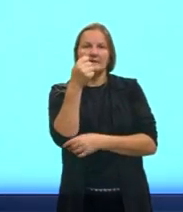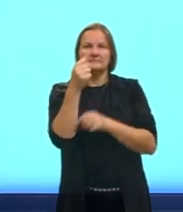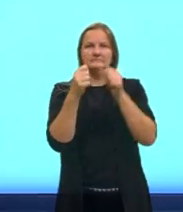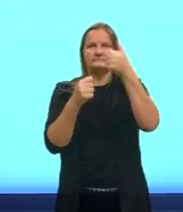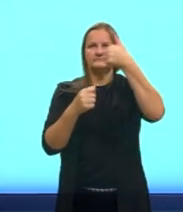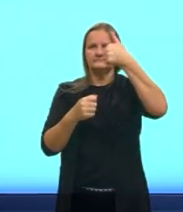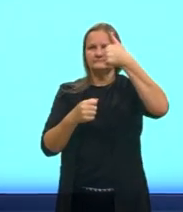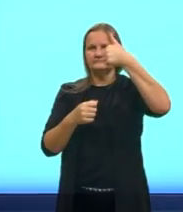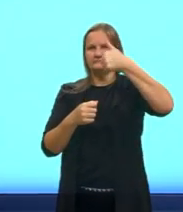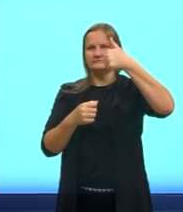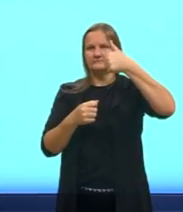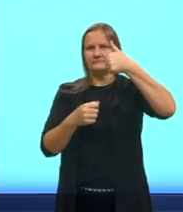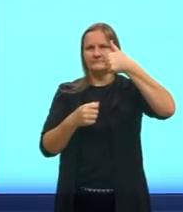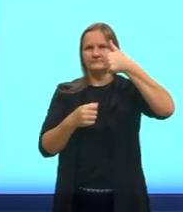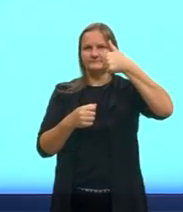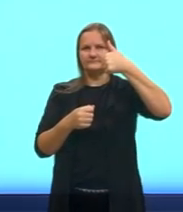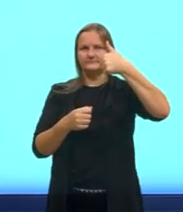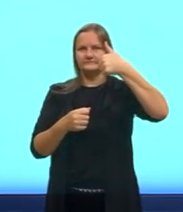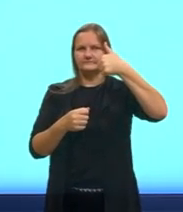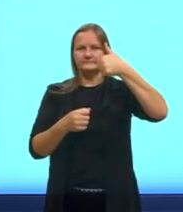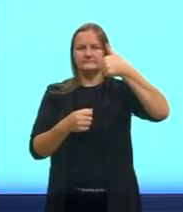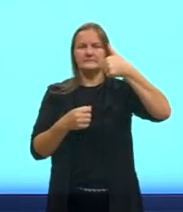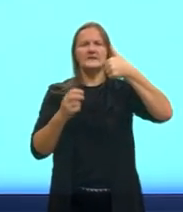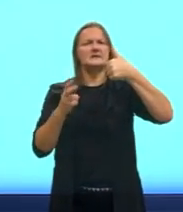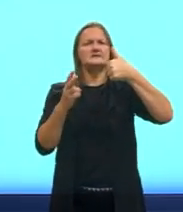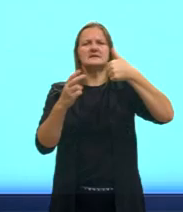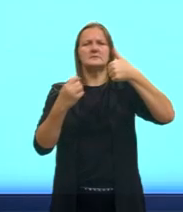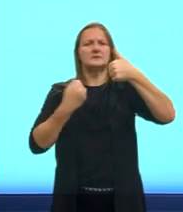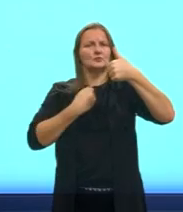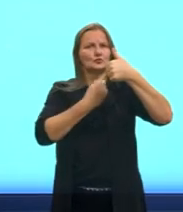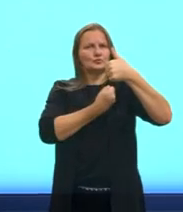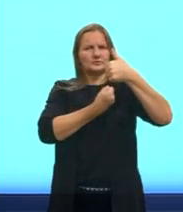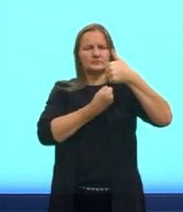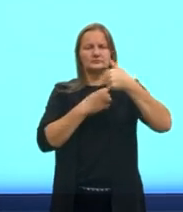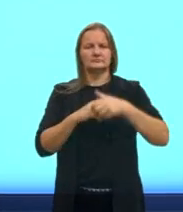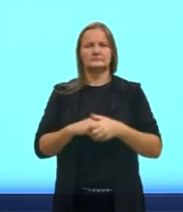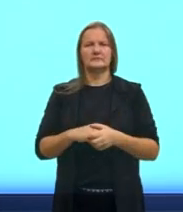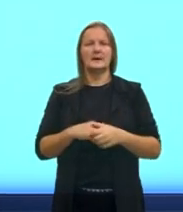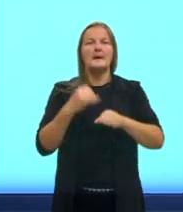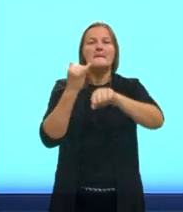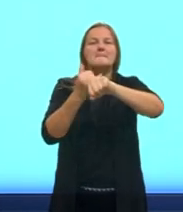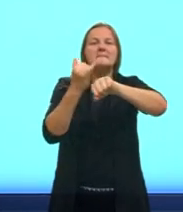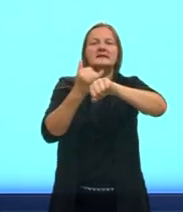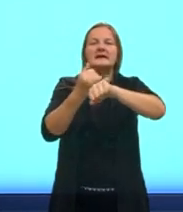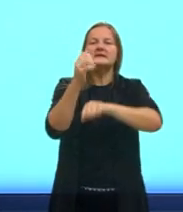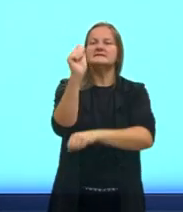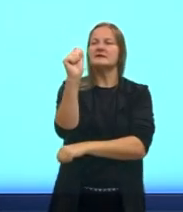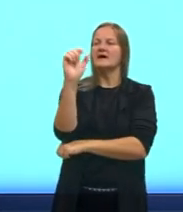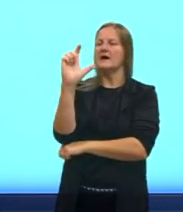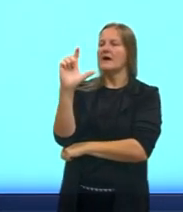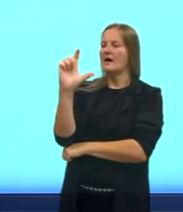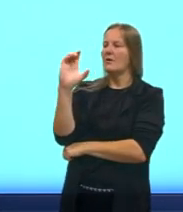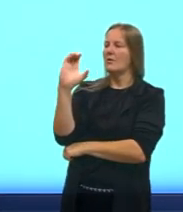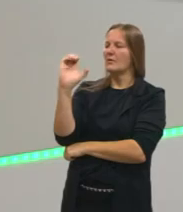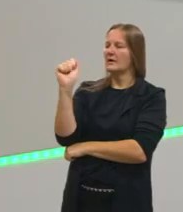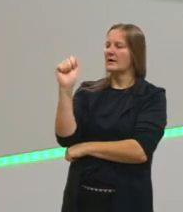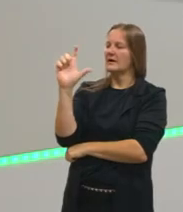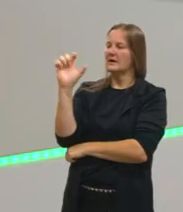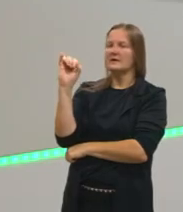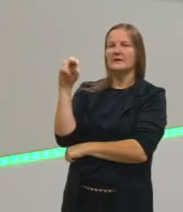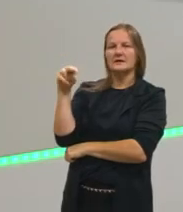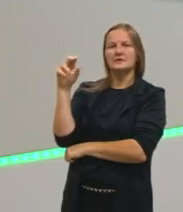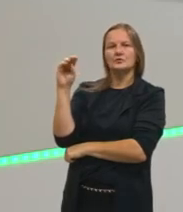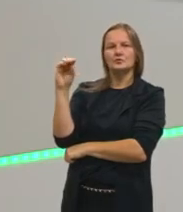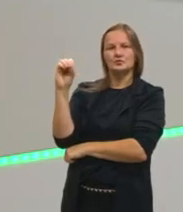a utiliza o armas nomenclatura o número romano e mais a letra A são os metais alcalinos e esse número